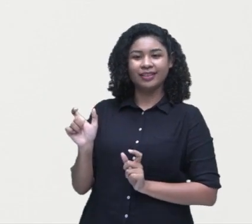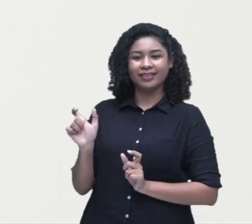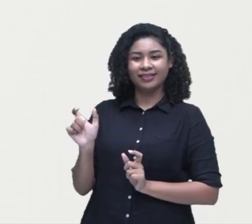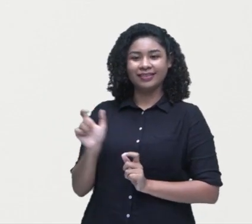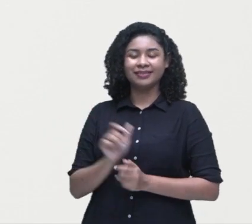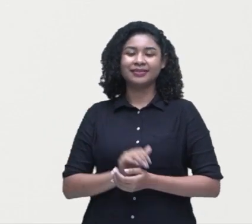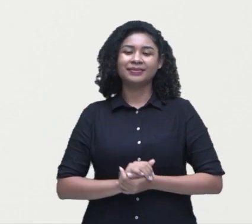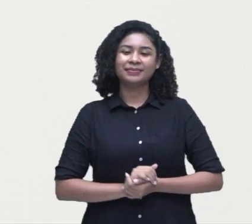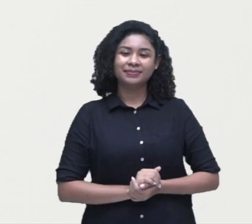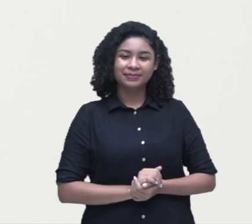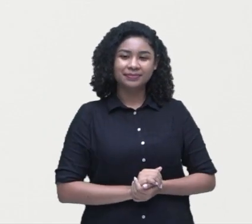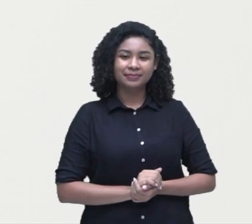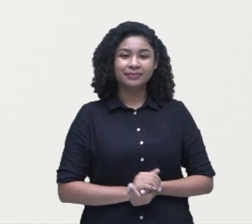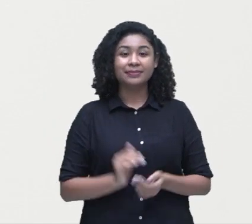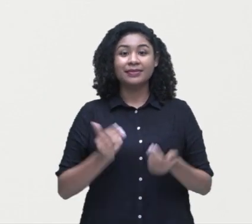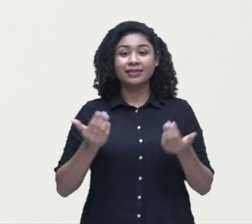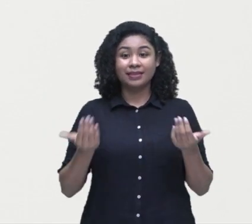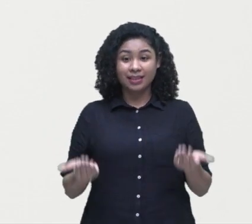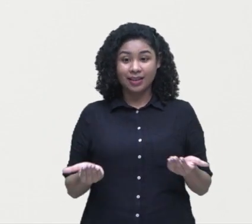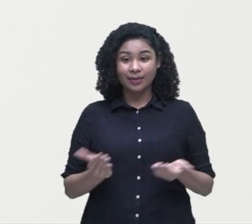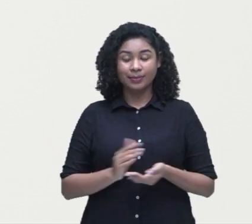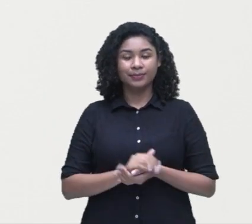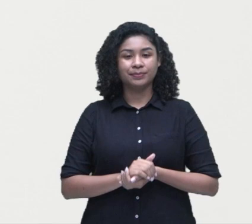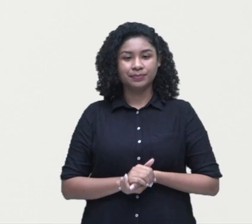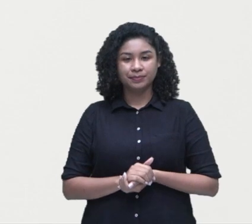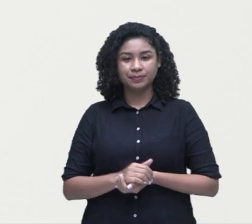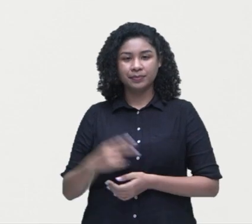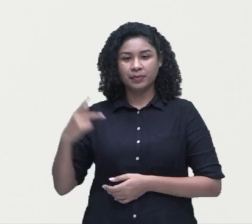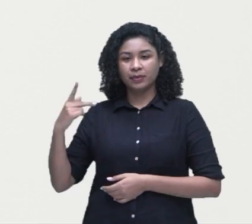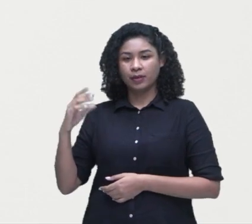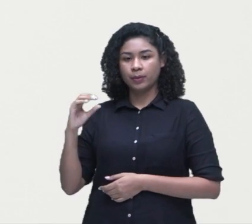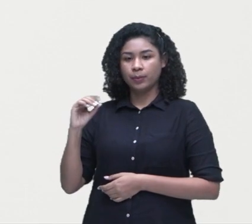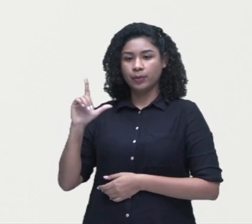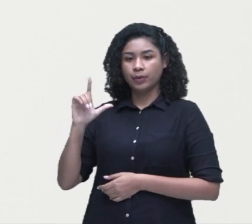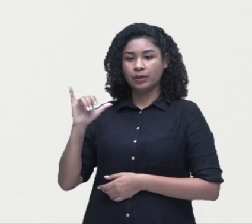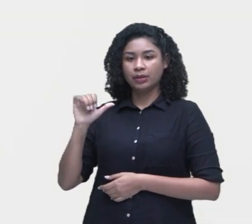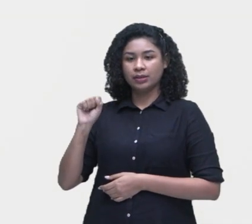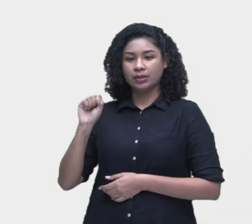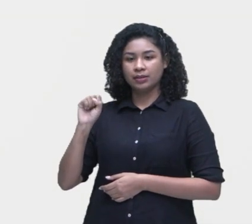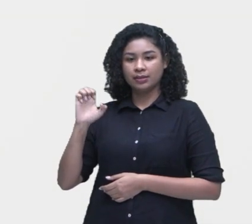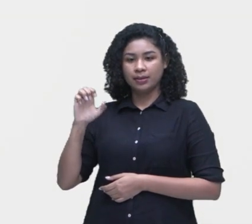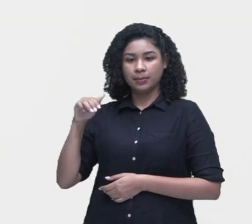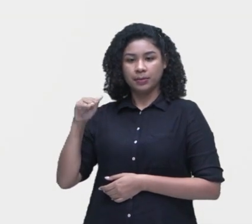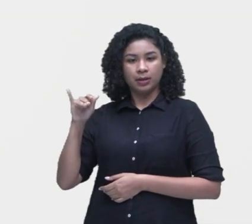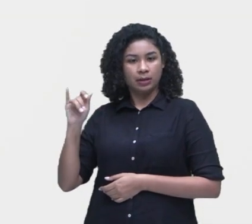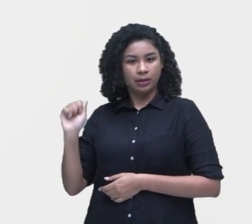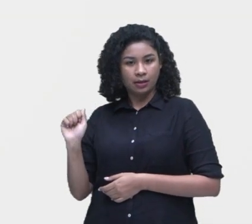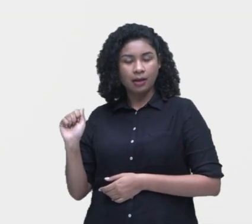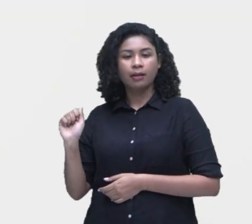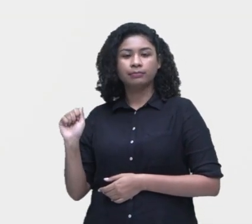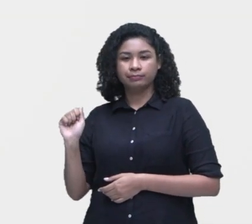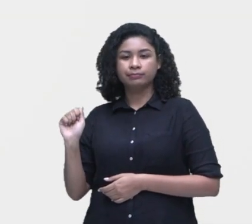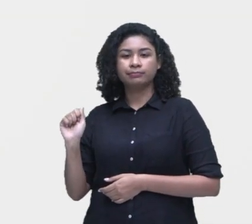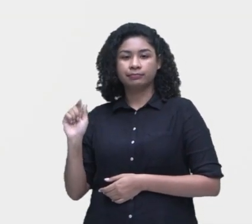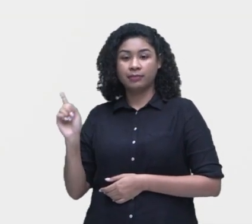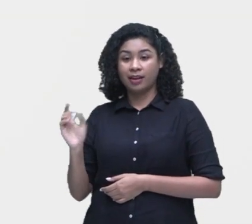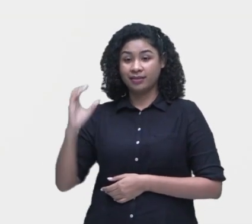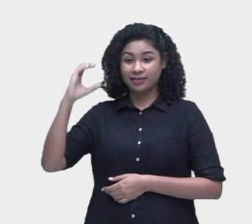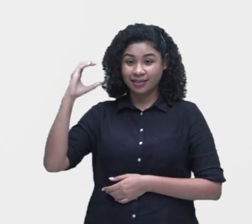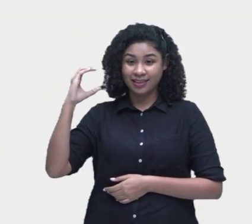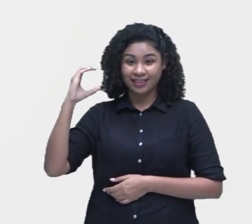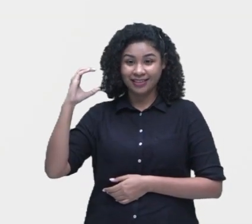polissêmicas. Então, polissemia consiste, ou a letra C,